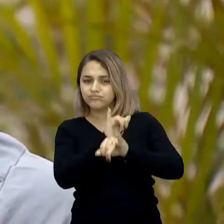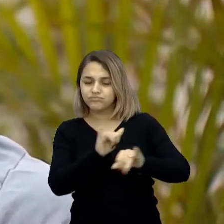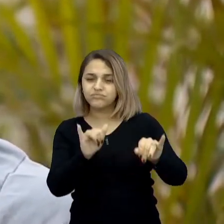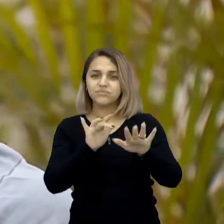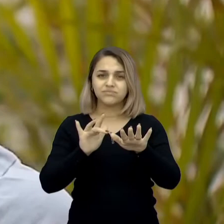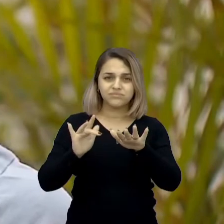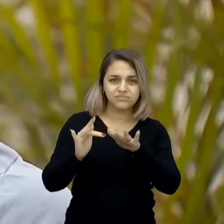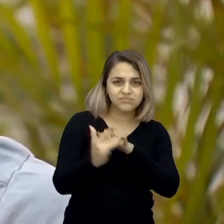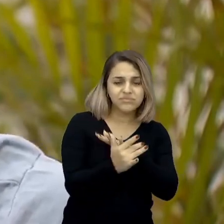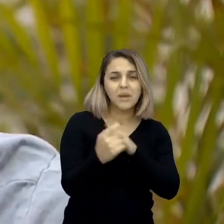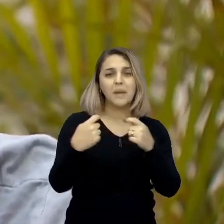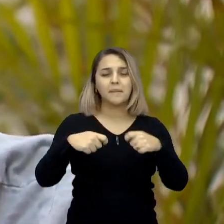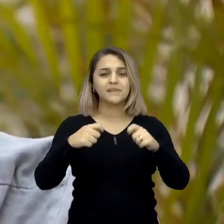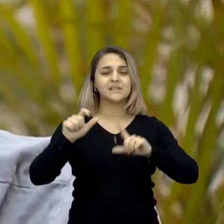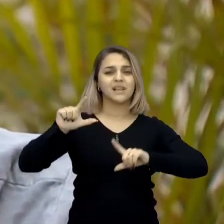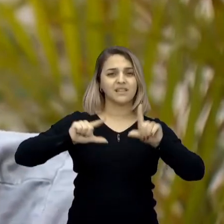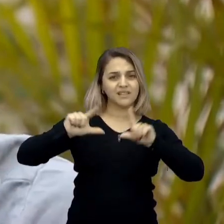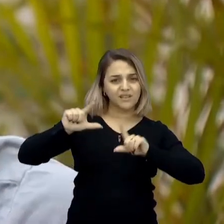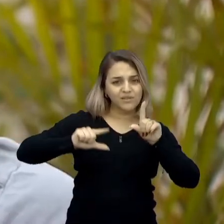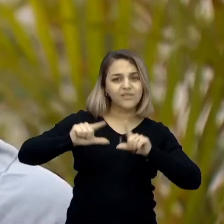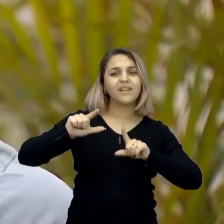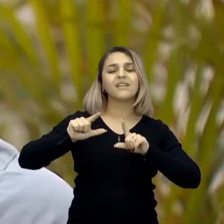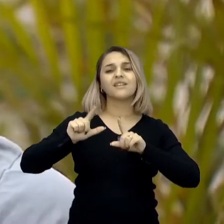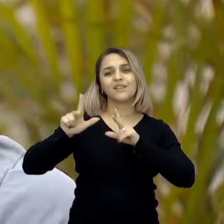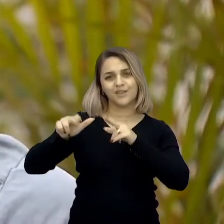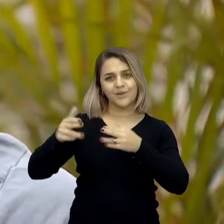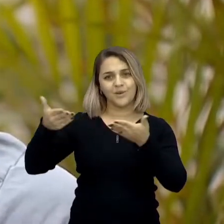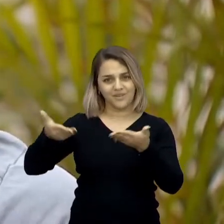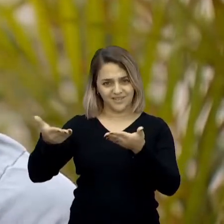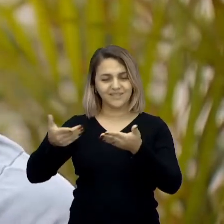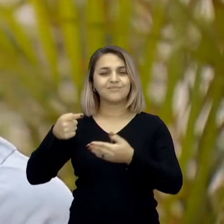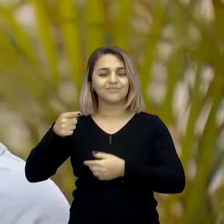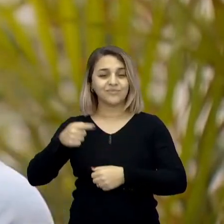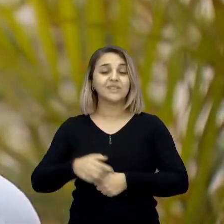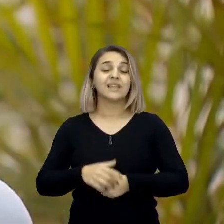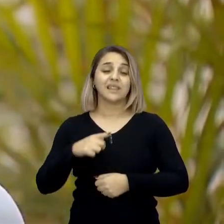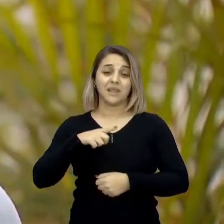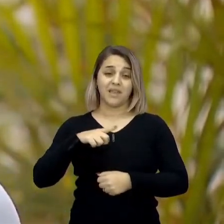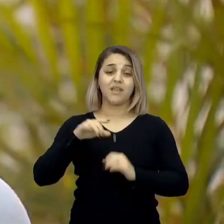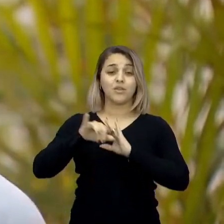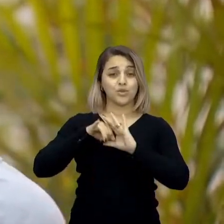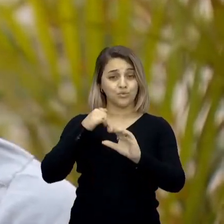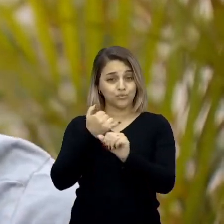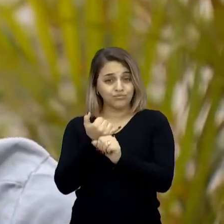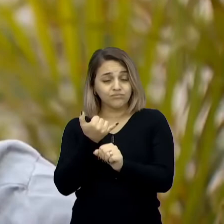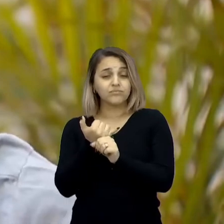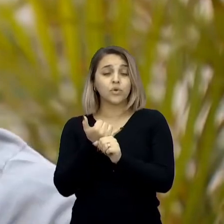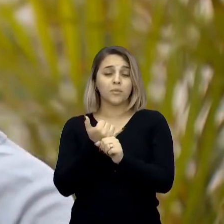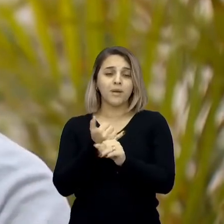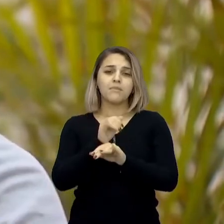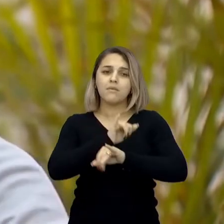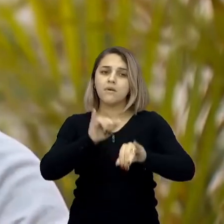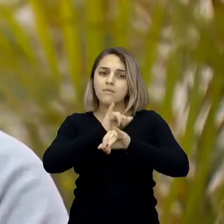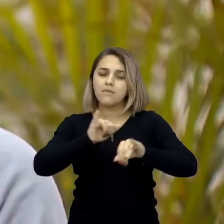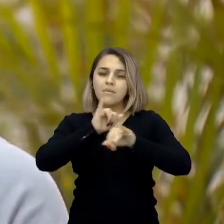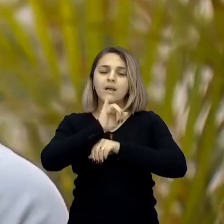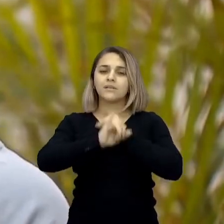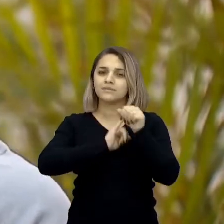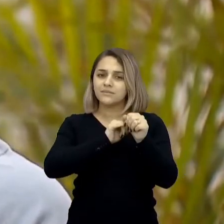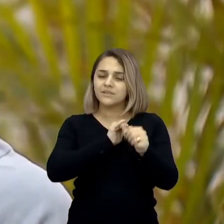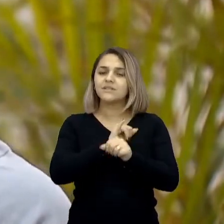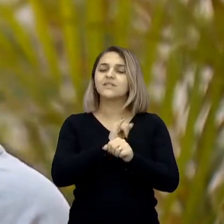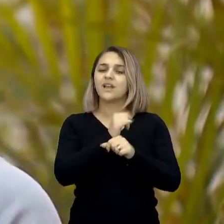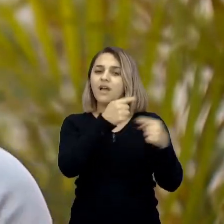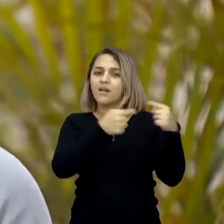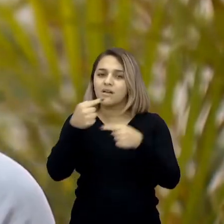um programa de TV, como é o caso de vocês, a gente precisa de canais na internet que discutam esse assunto, para que a gente também chegue rápido, assim,